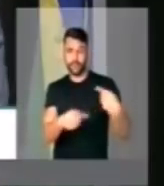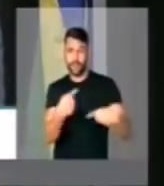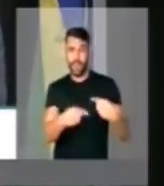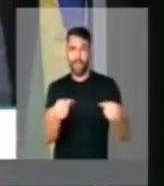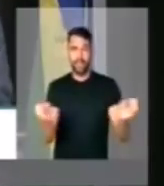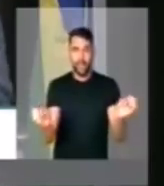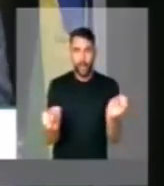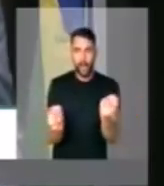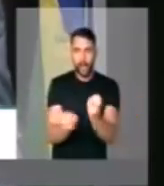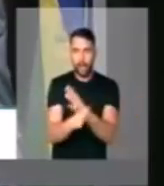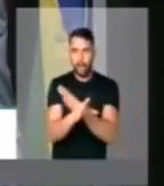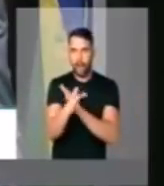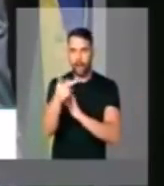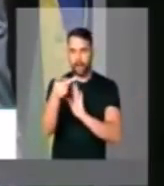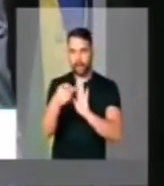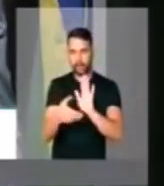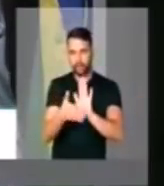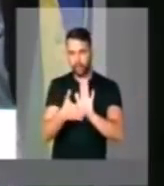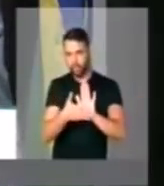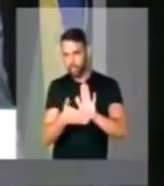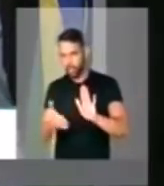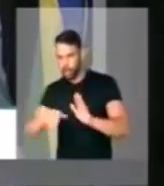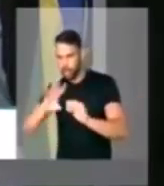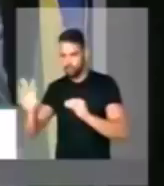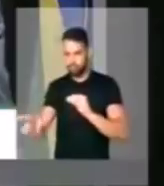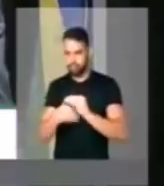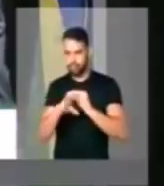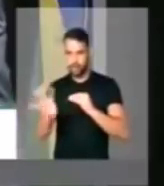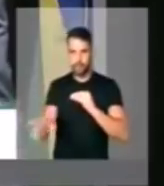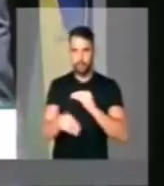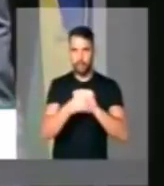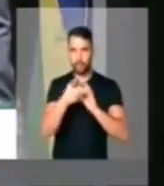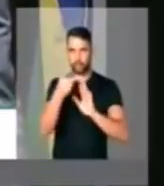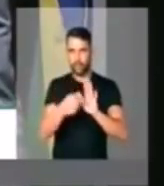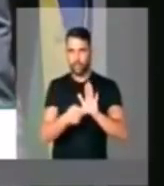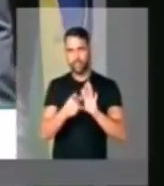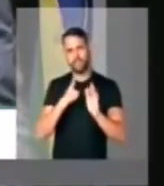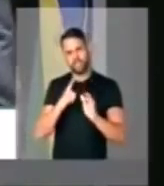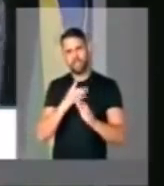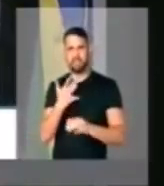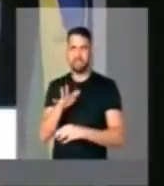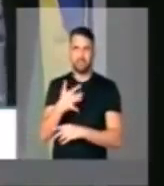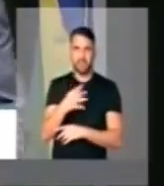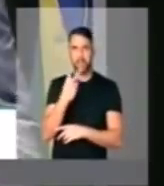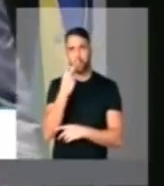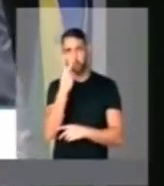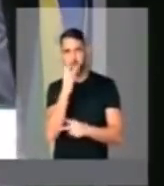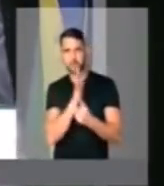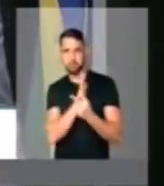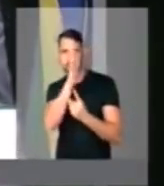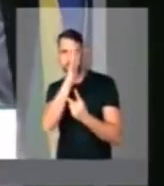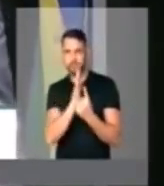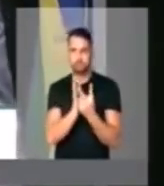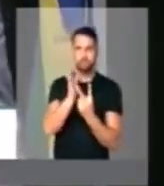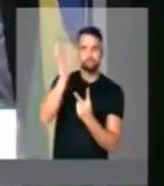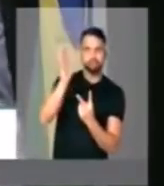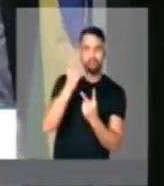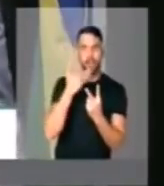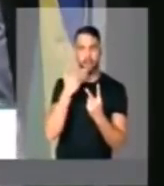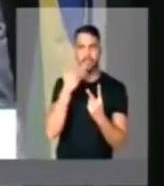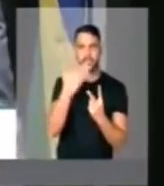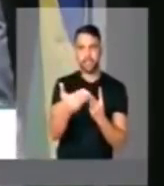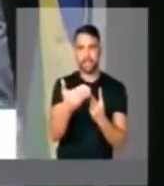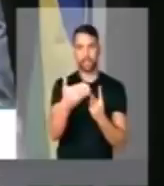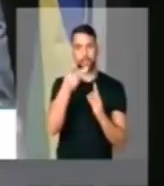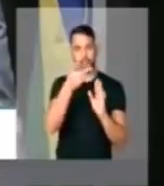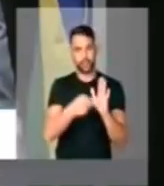a conclusão do período das emendas, nós tínhamos basicamente duas alternativas